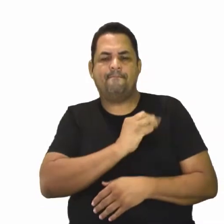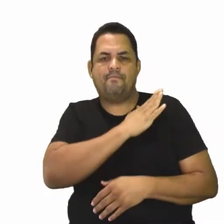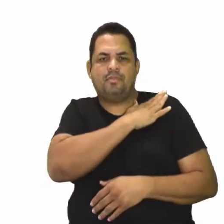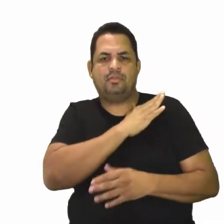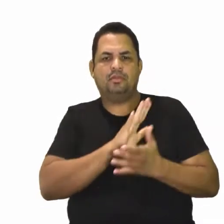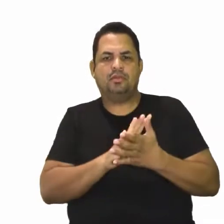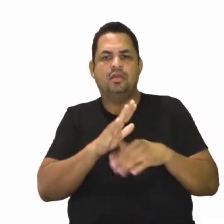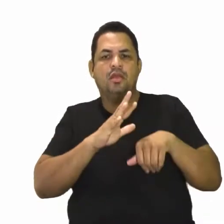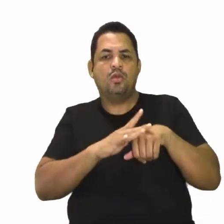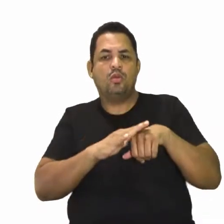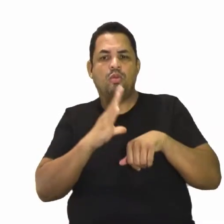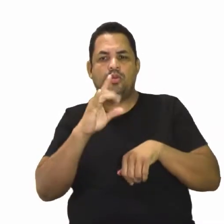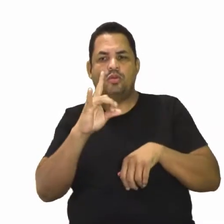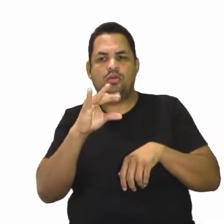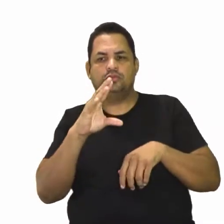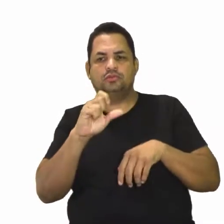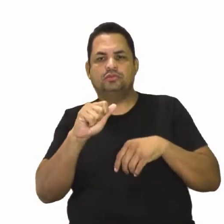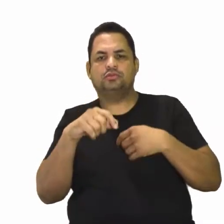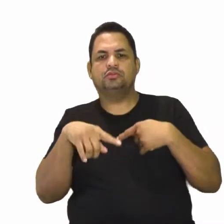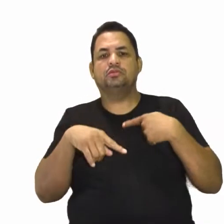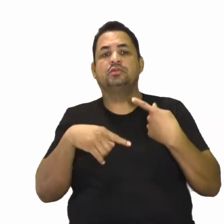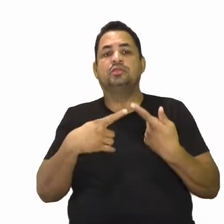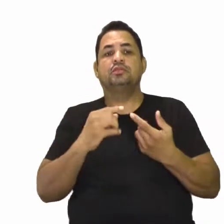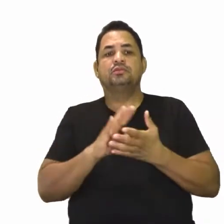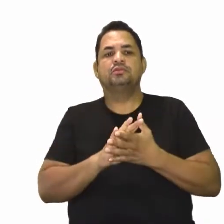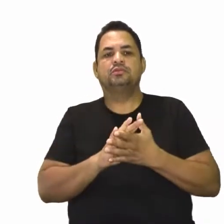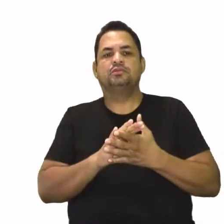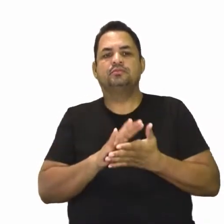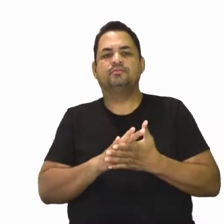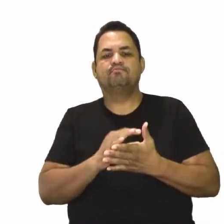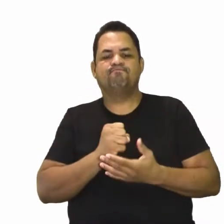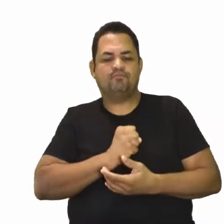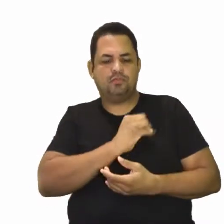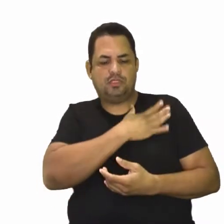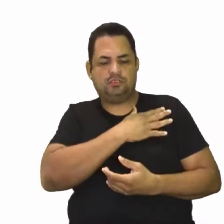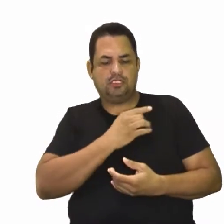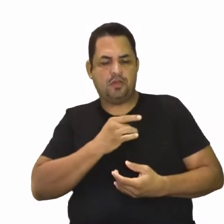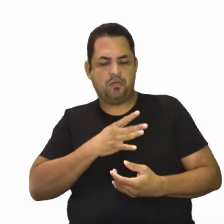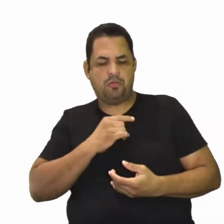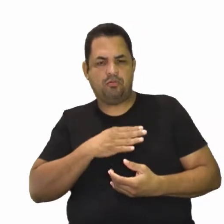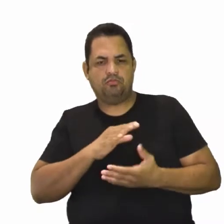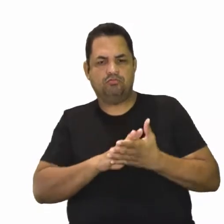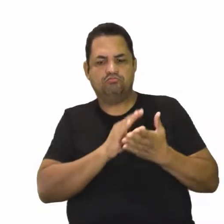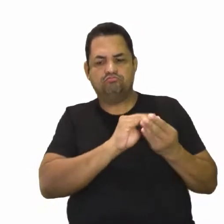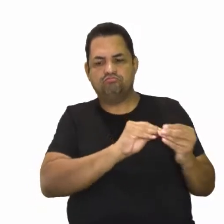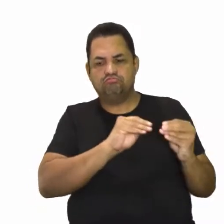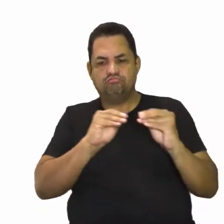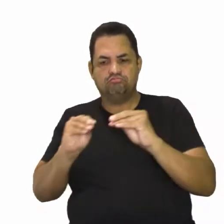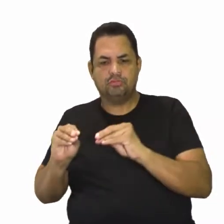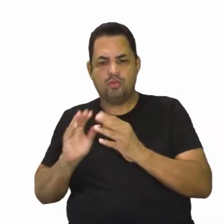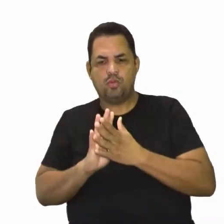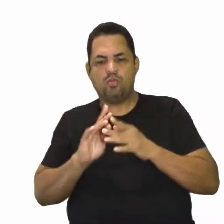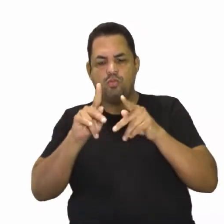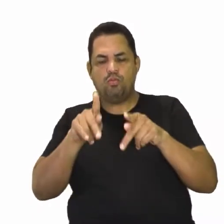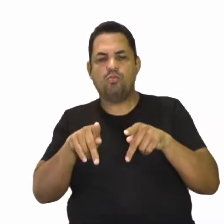A doença de Costa e Silva, após Costa e Silva adoecer, os militares estavam com muito medo de passar o poder para um